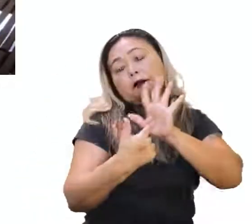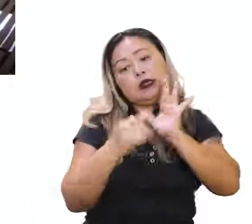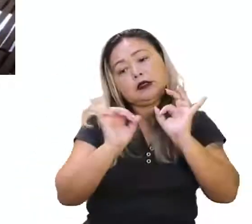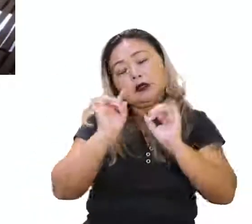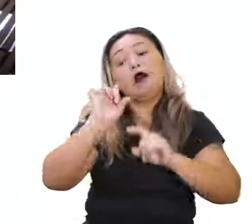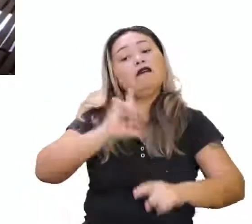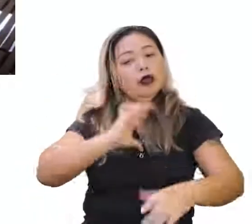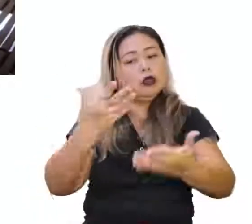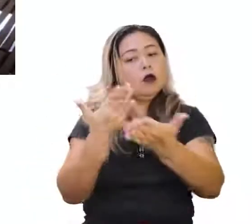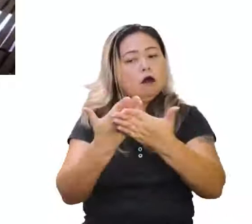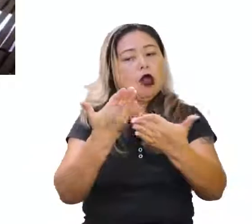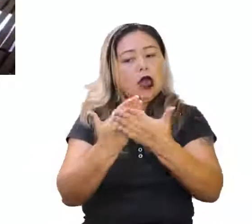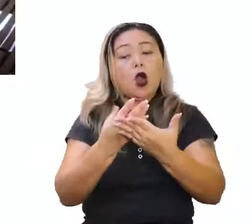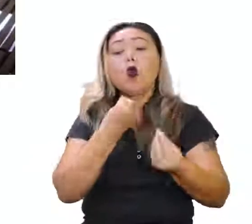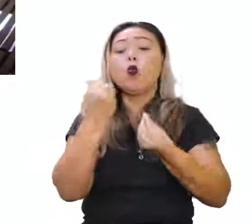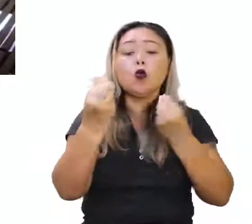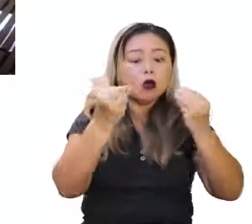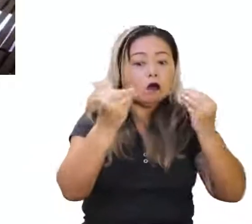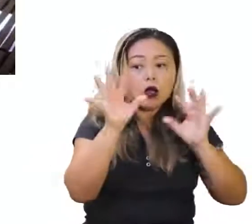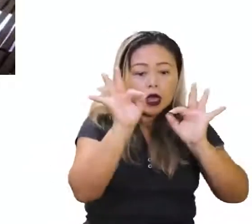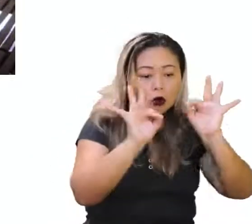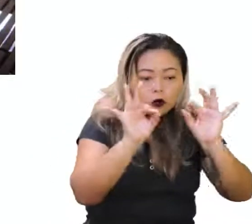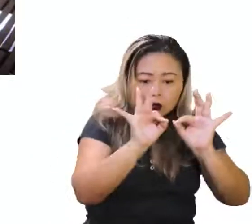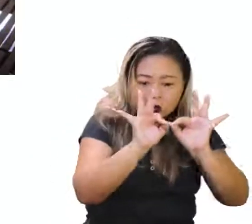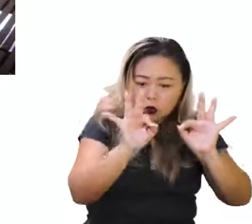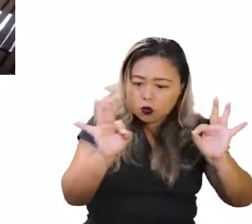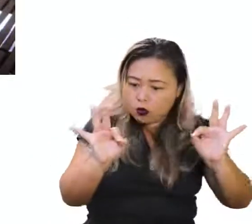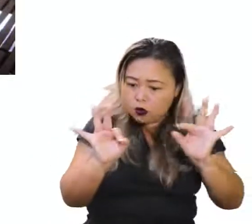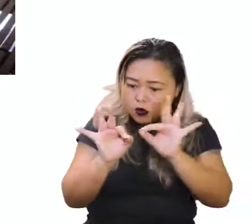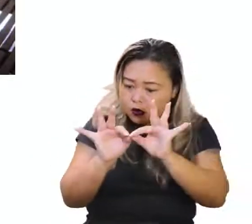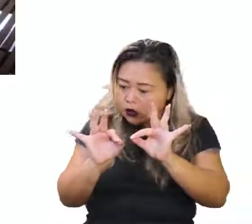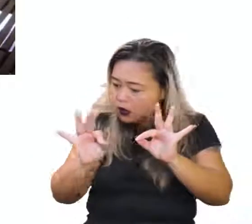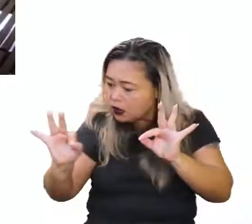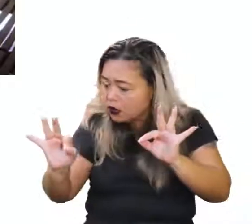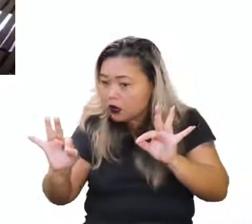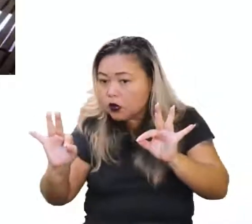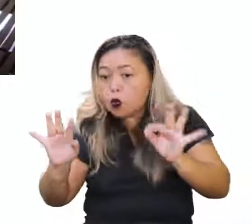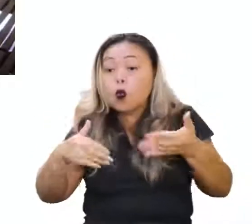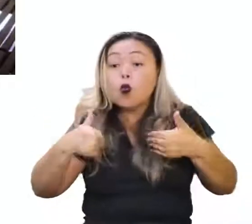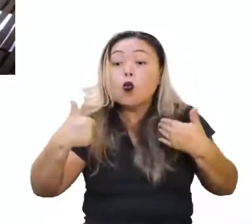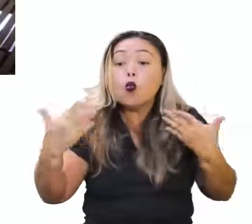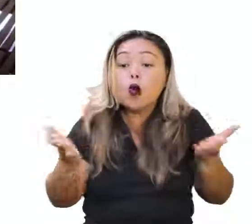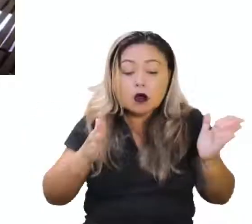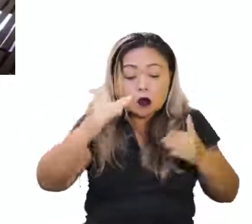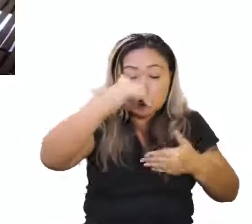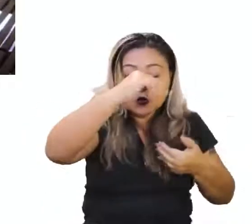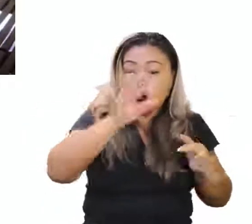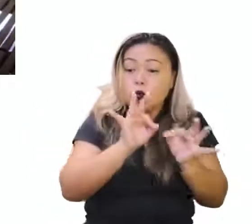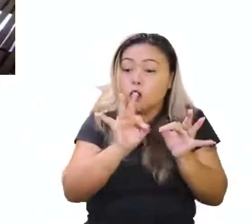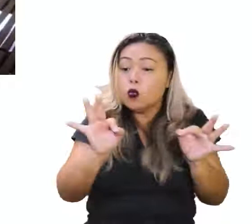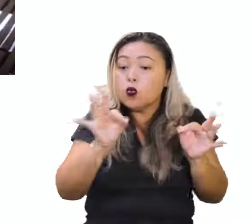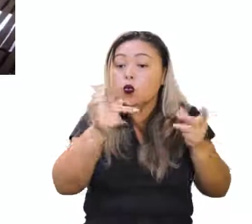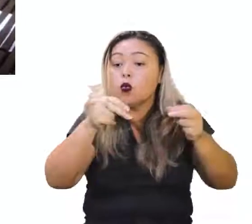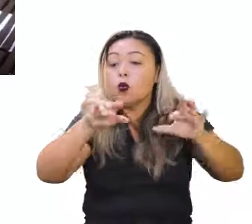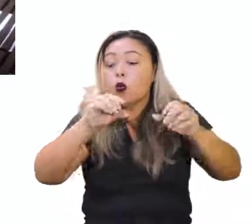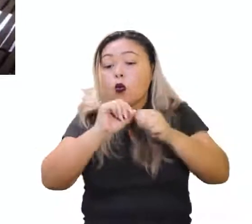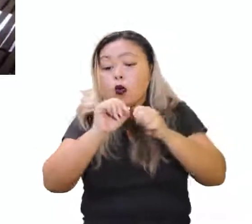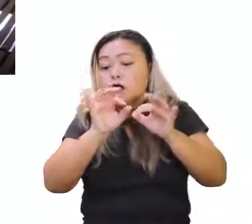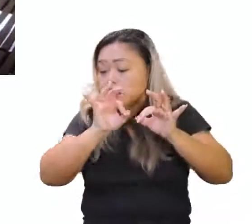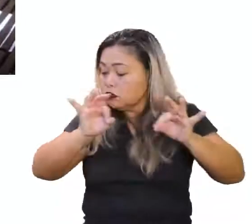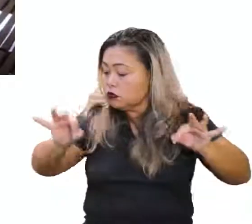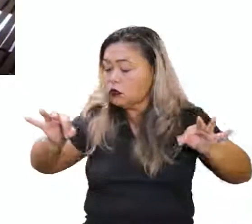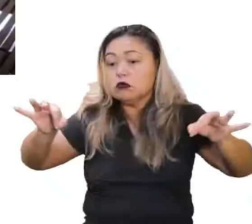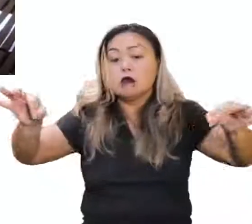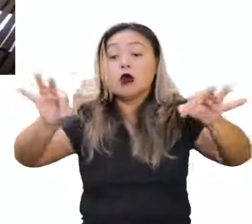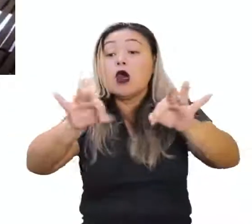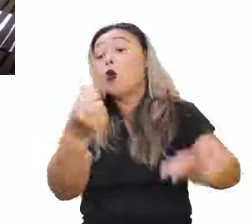vamos ter uma aula, como se faz o cálculo, professor? Um aprisco, qual é o tamanho da área quadrada de um aprisco? Claro que isso é